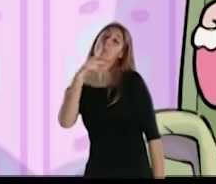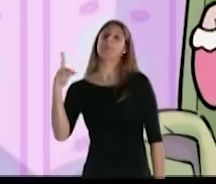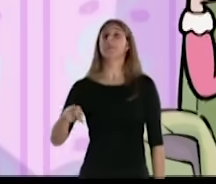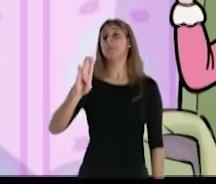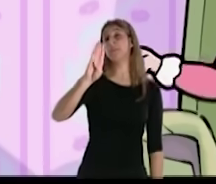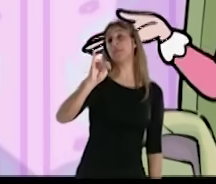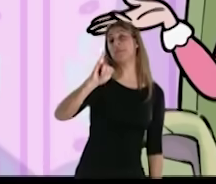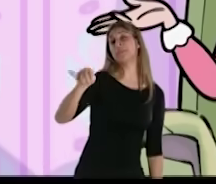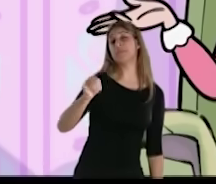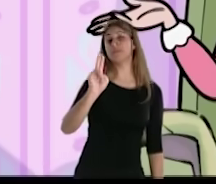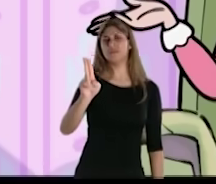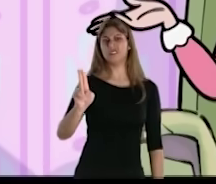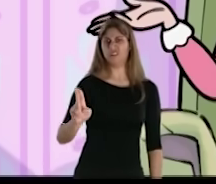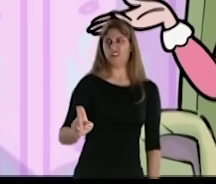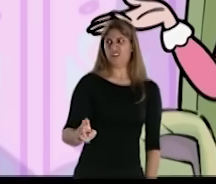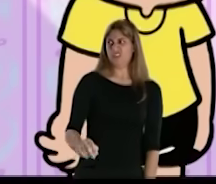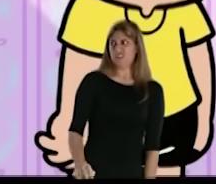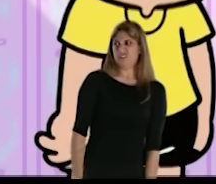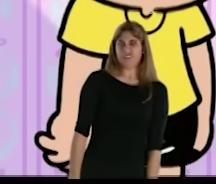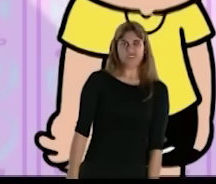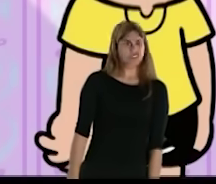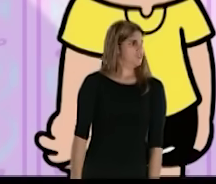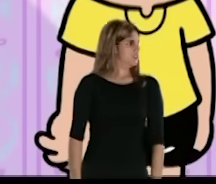Eu sou a Senhorita Biju.